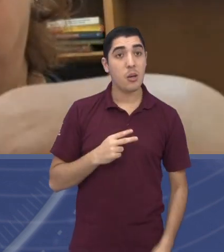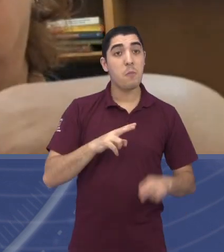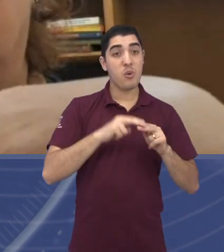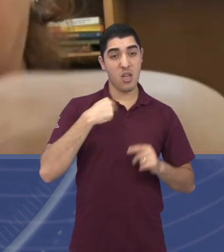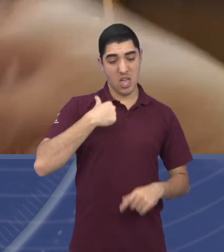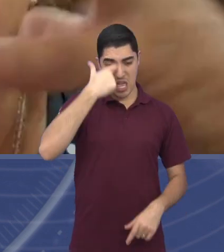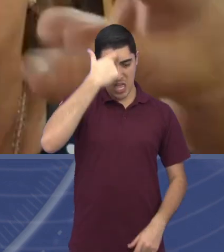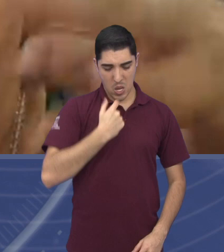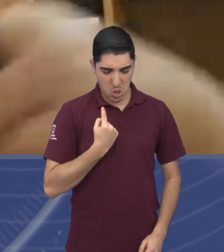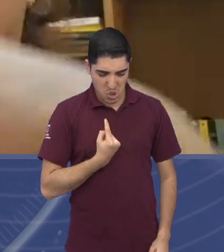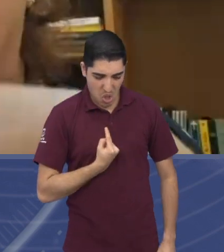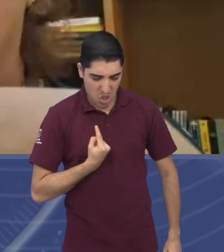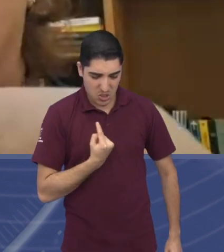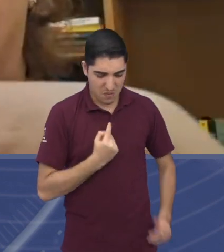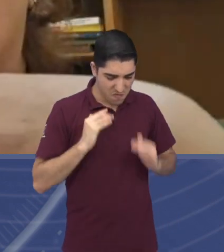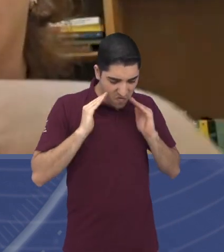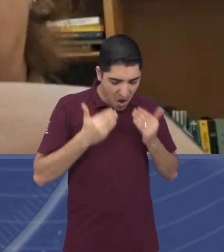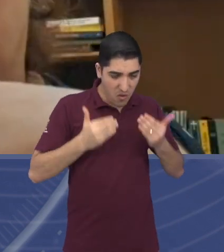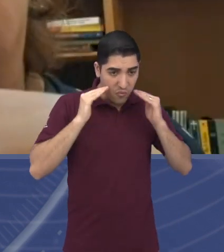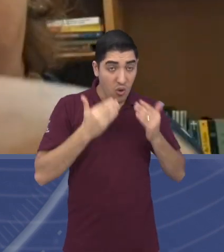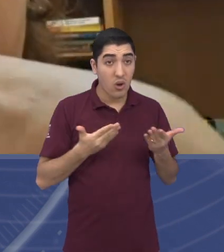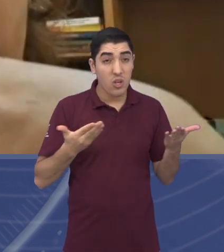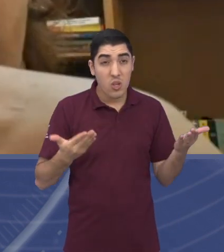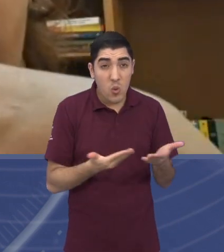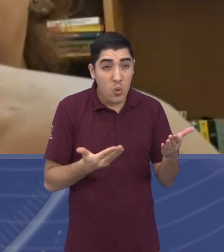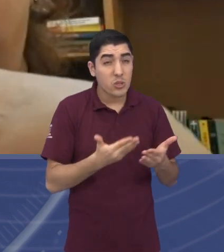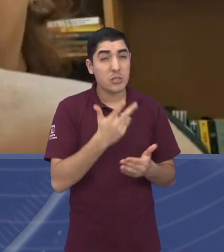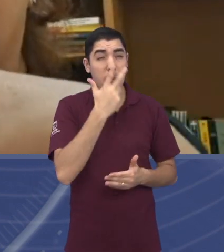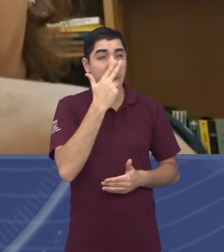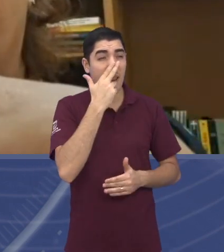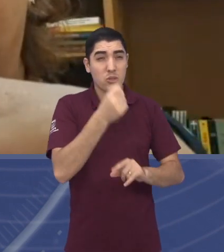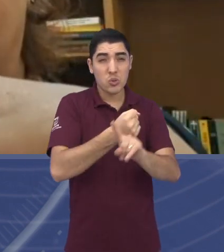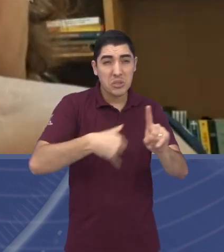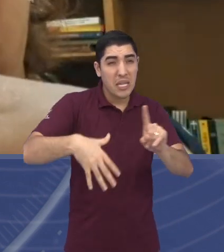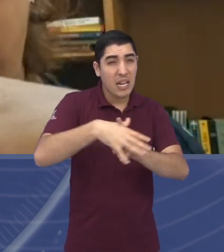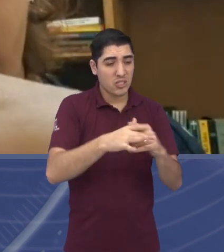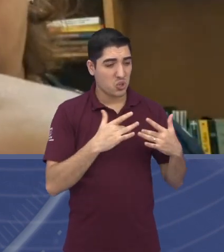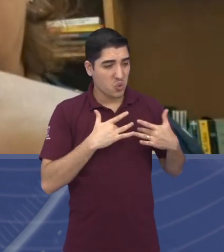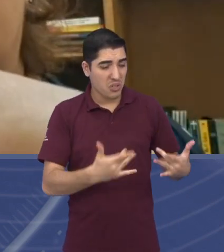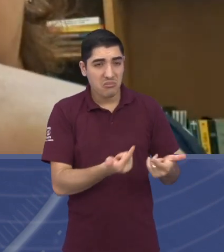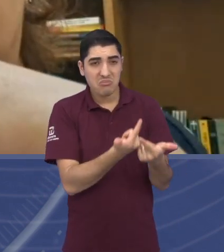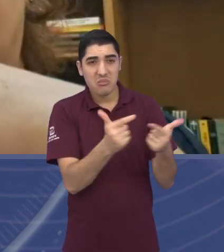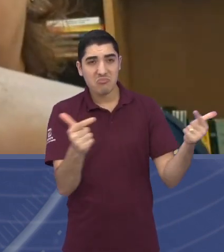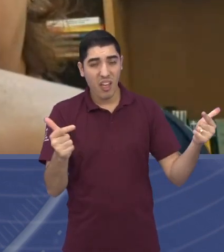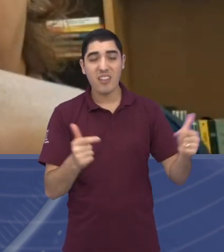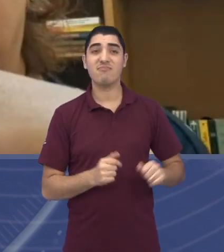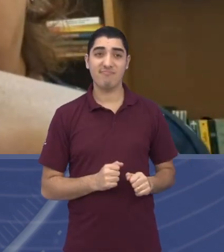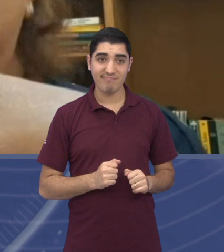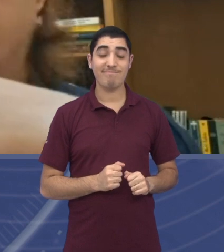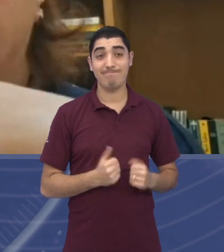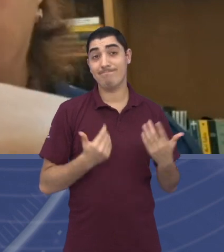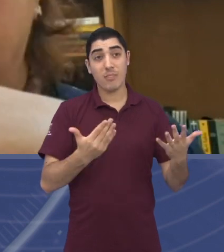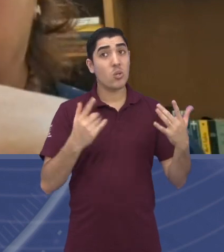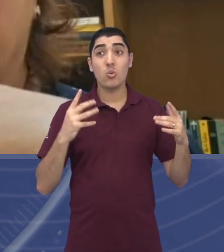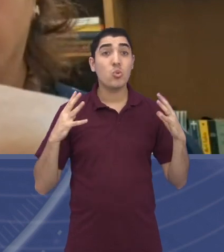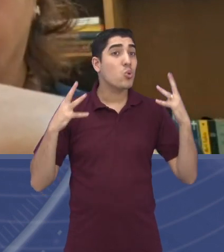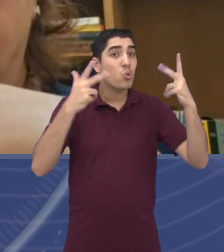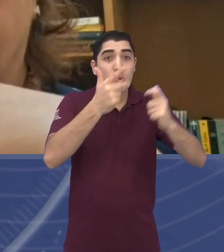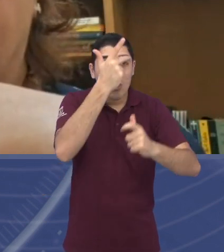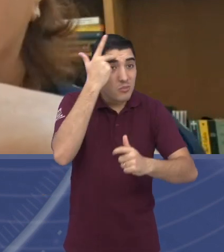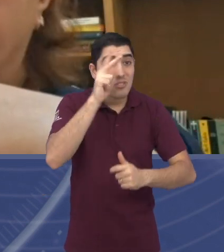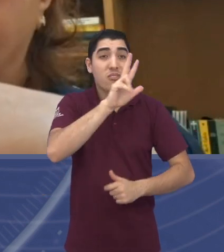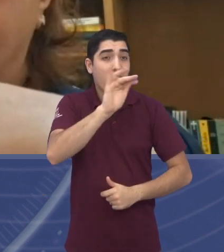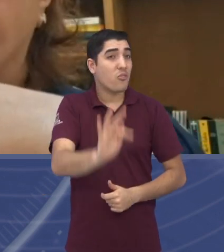que esse tempo hoje, tão pouco solidário, tem reafirmado, né? Porque todos